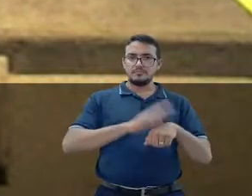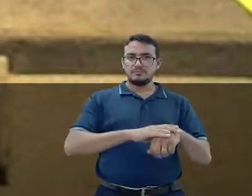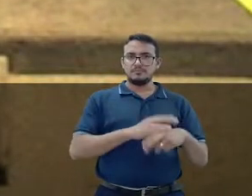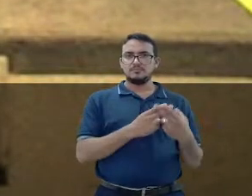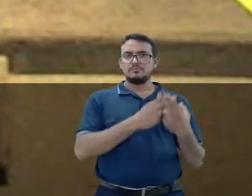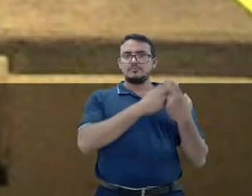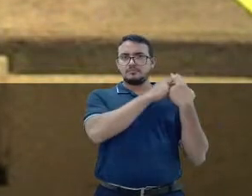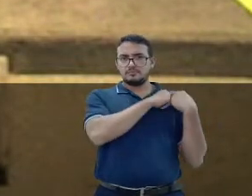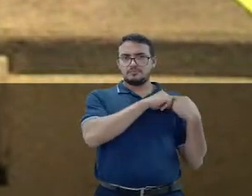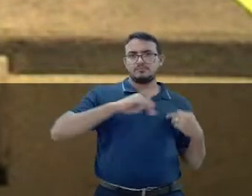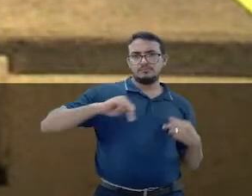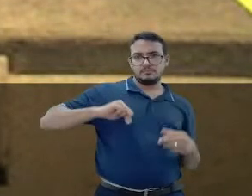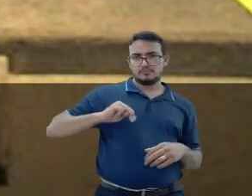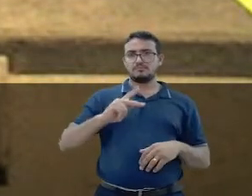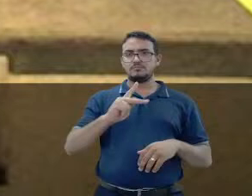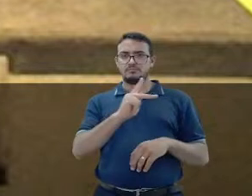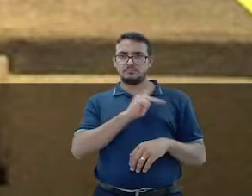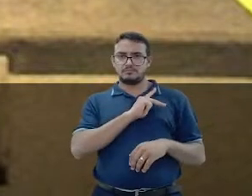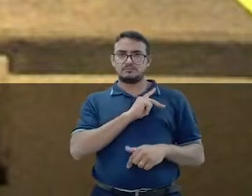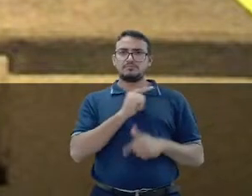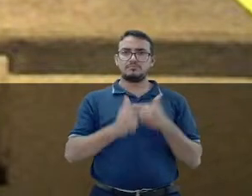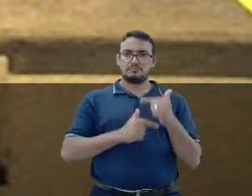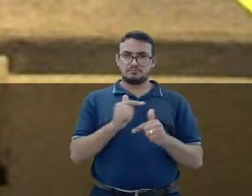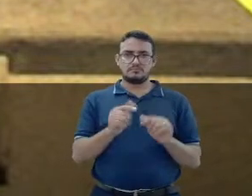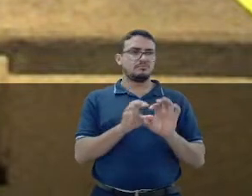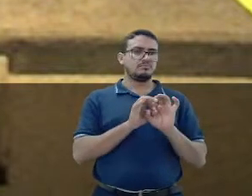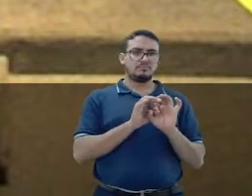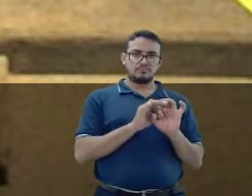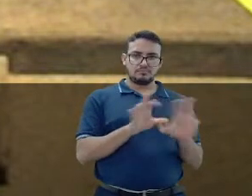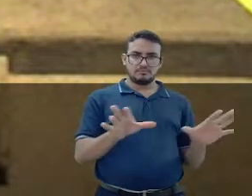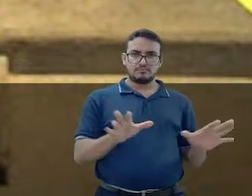o Ministério do Trabalho. E ficou comprovado